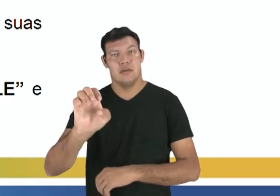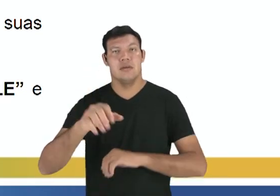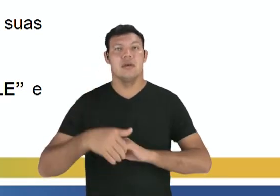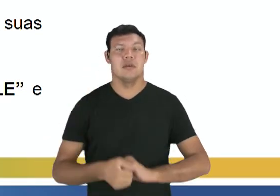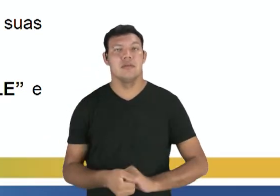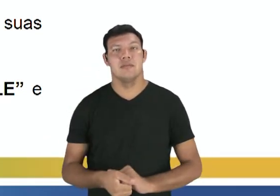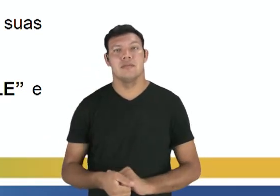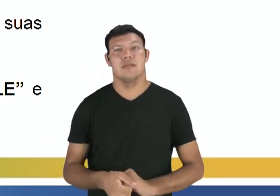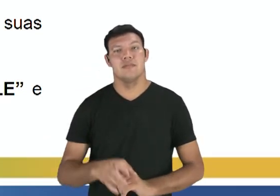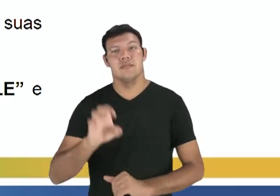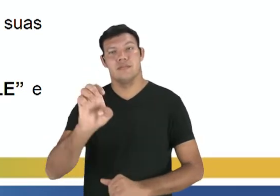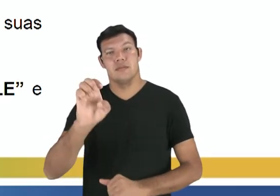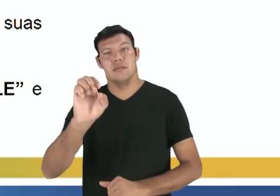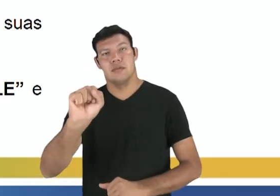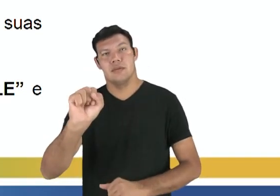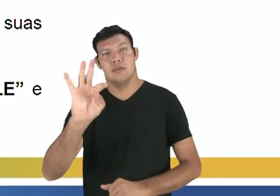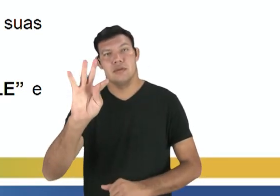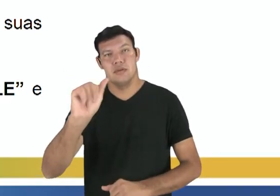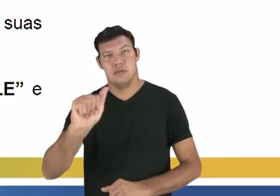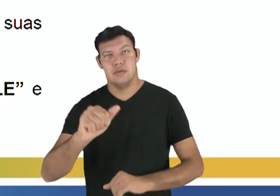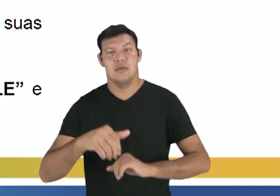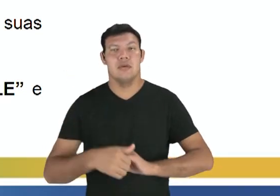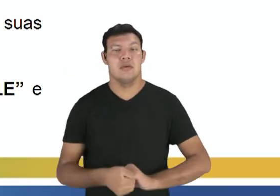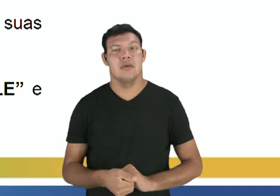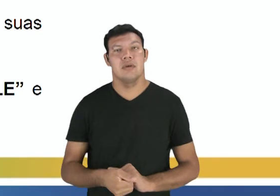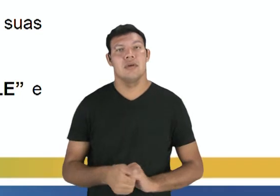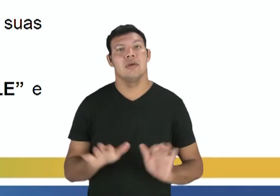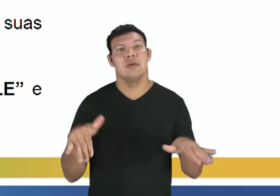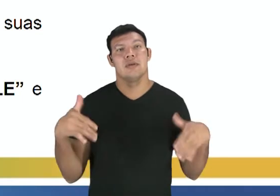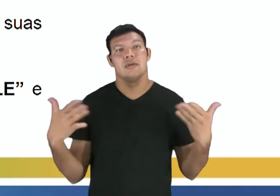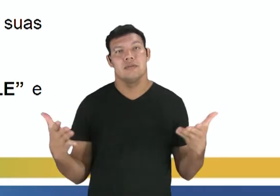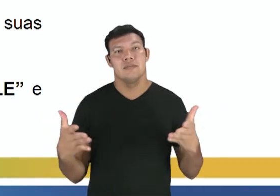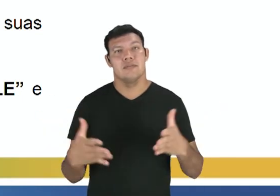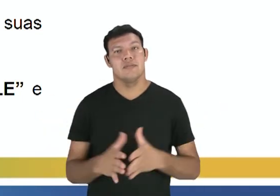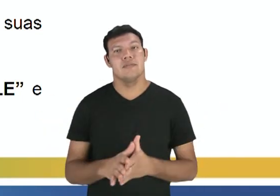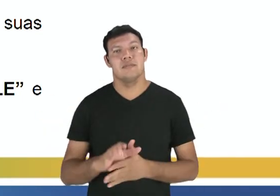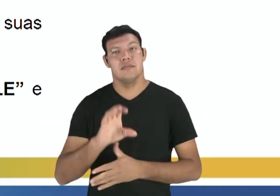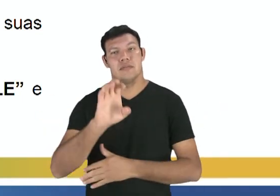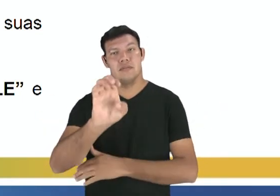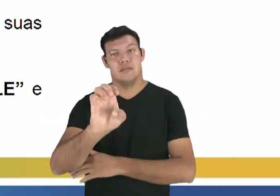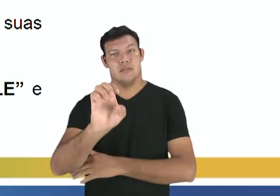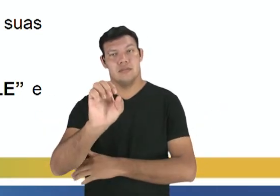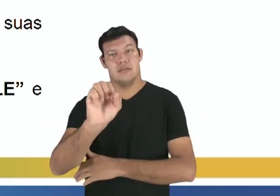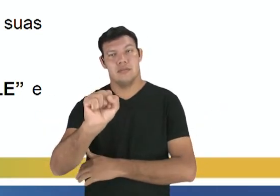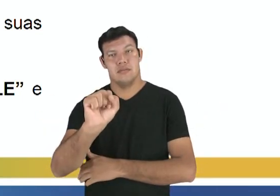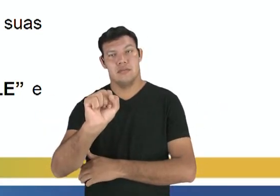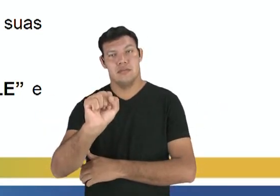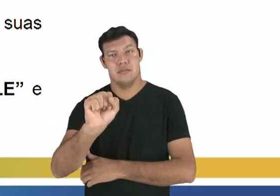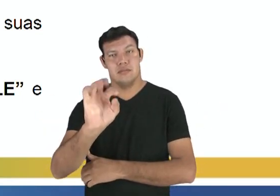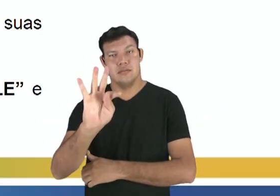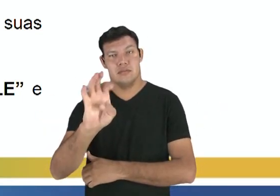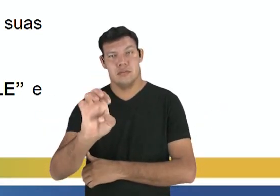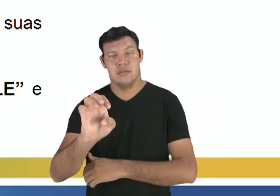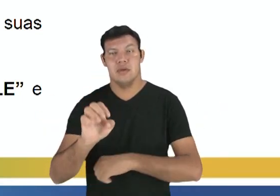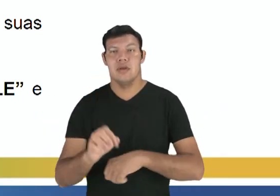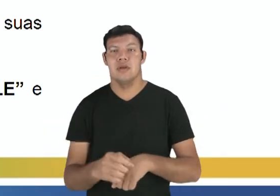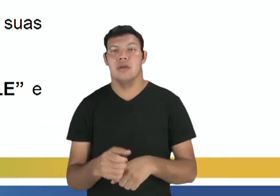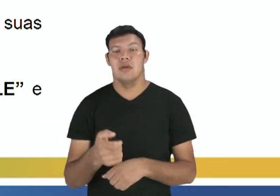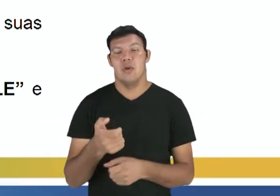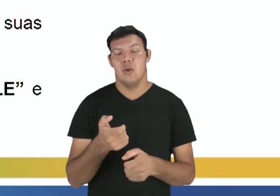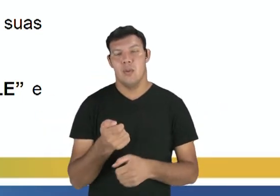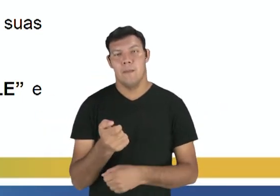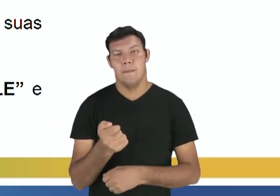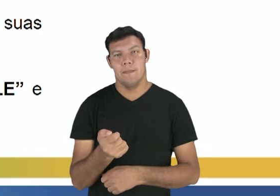Esta, isto, estes, estas. Então, este controle, este relógio, porque